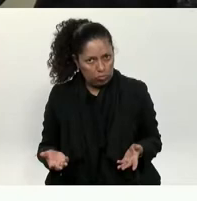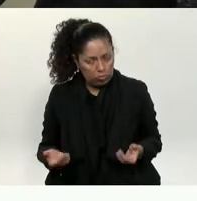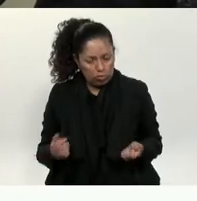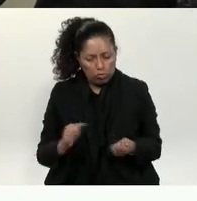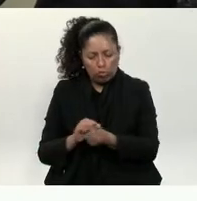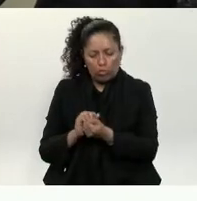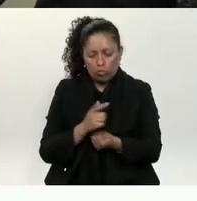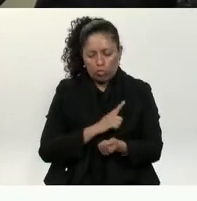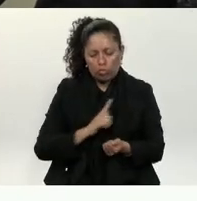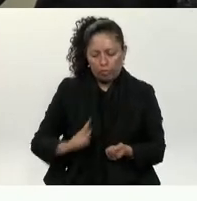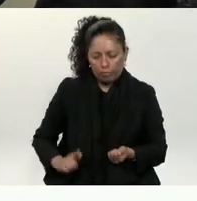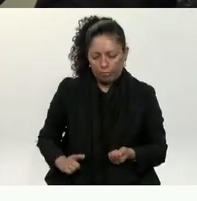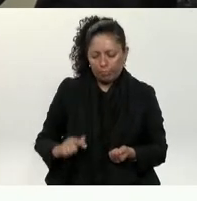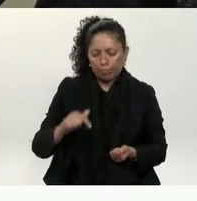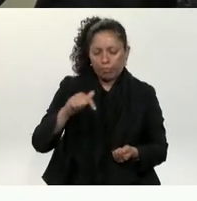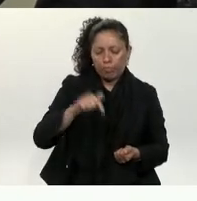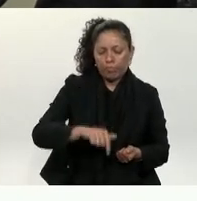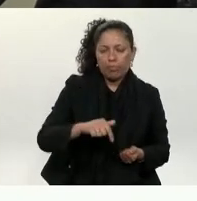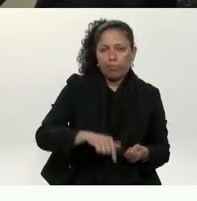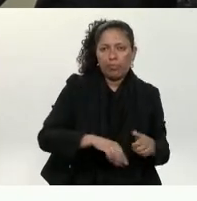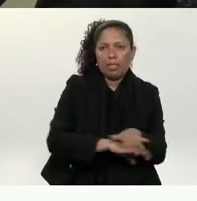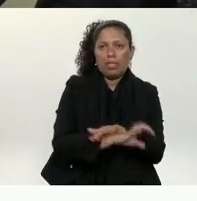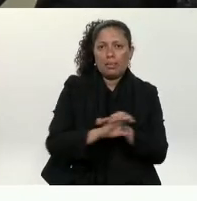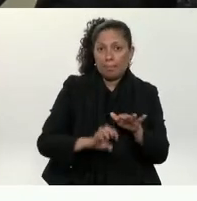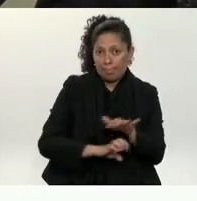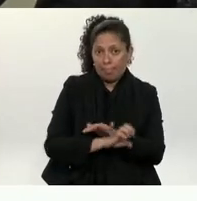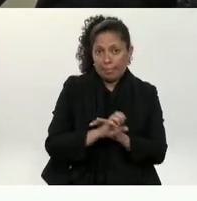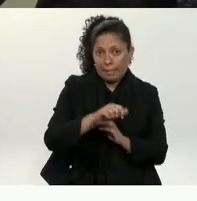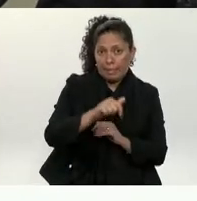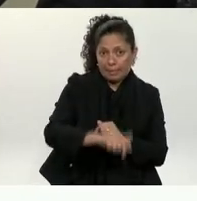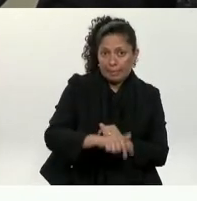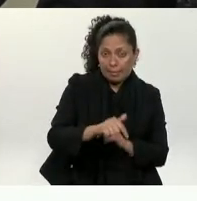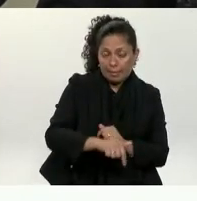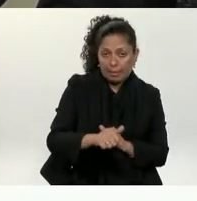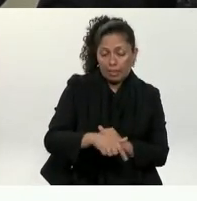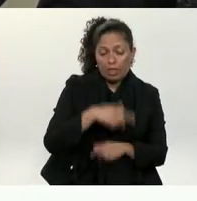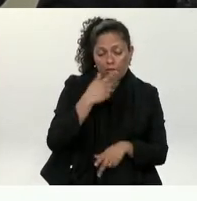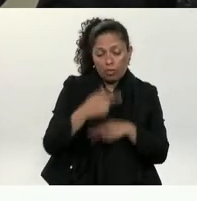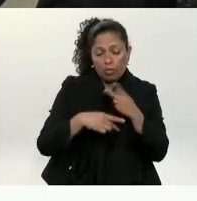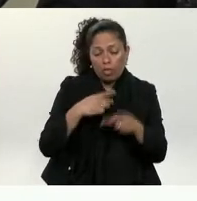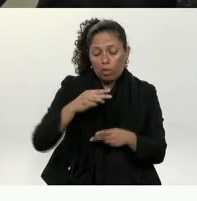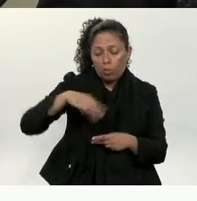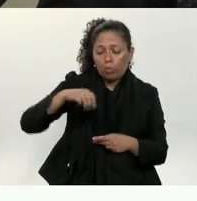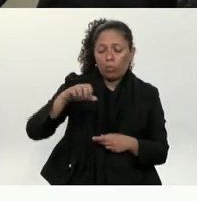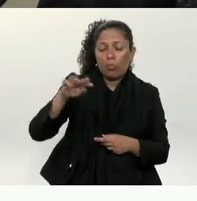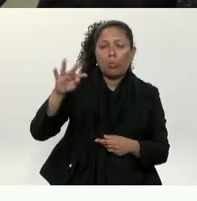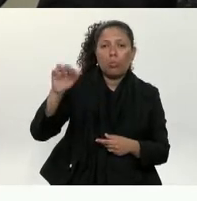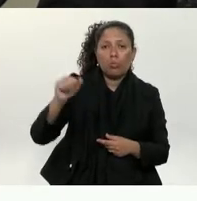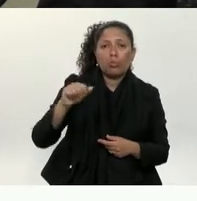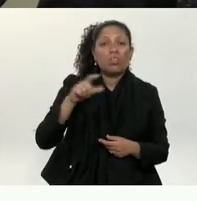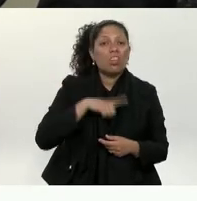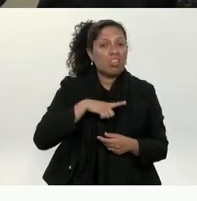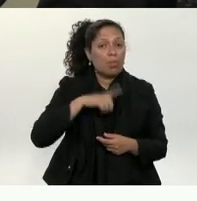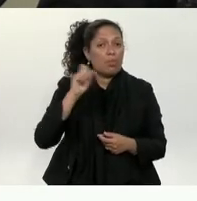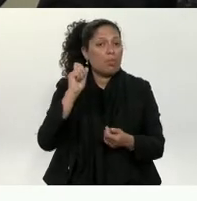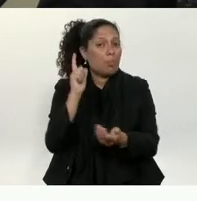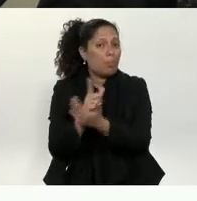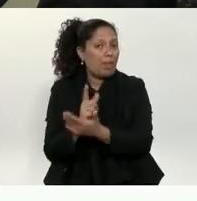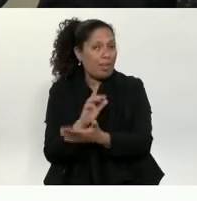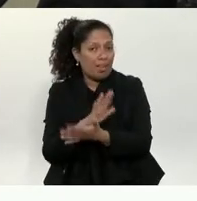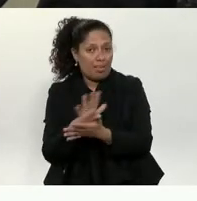própria empresa aqui, primeiro as multas impostas pela agência sem o efetivo pagamento, depois a falta de